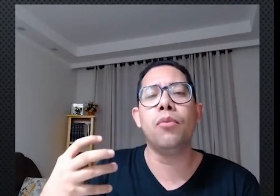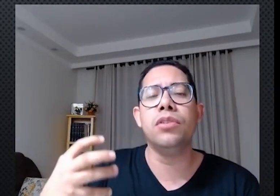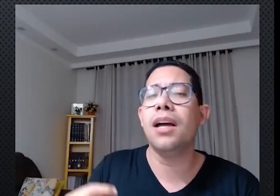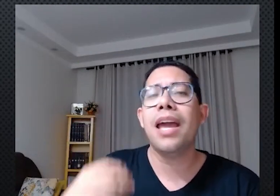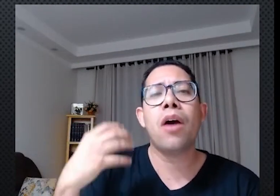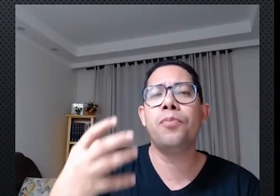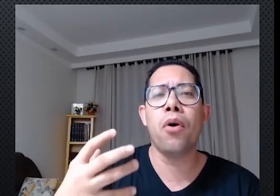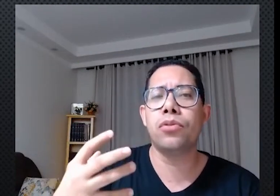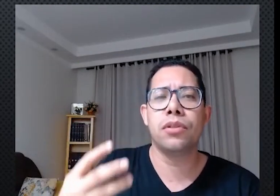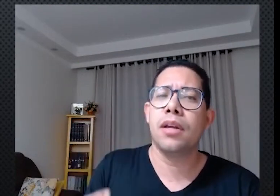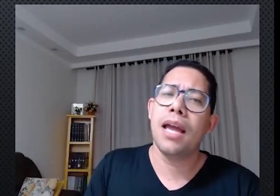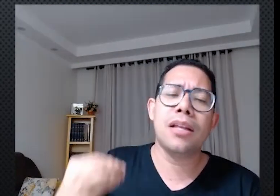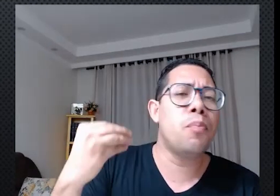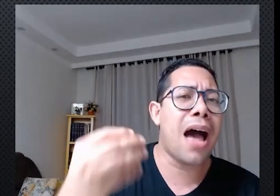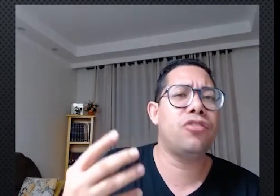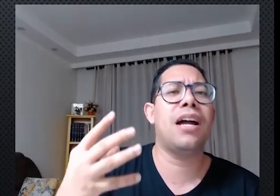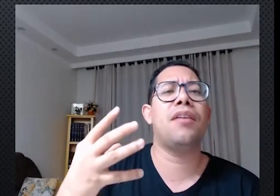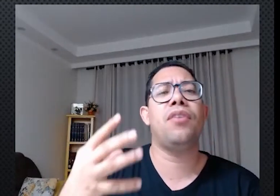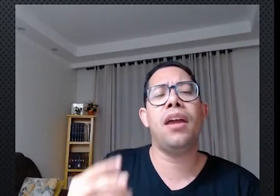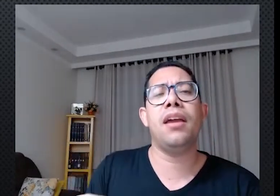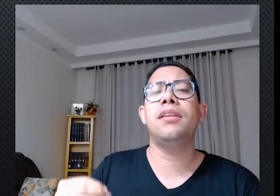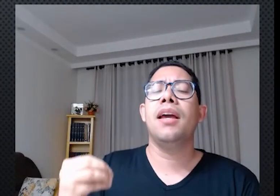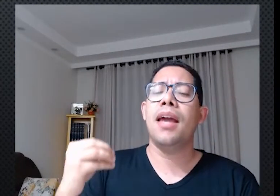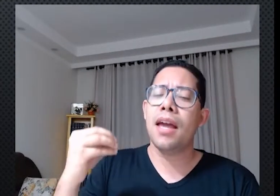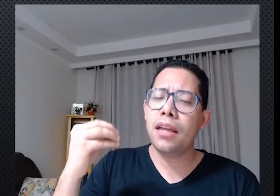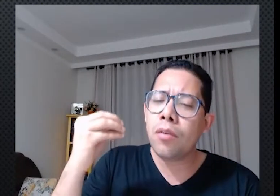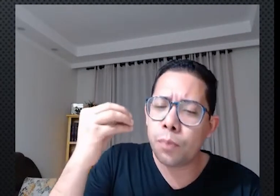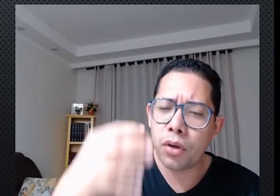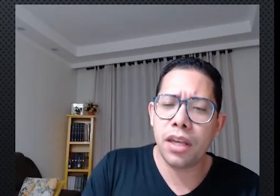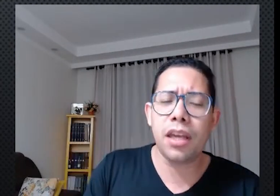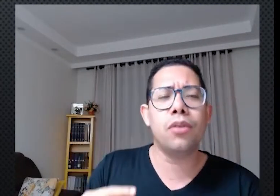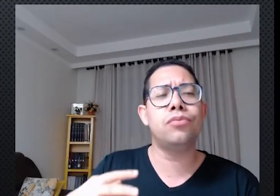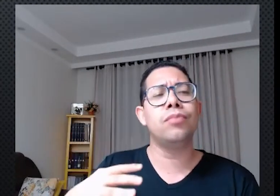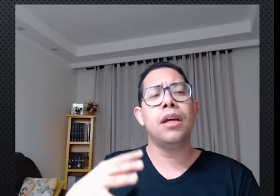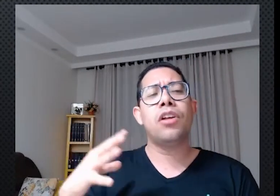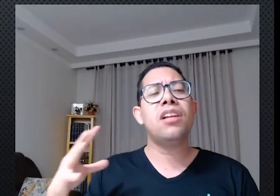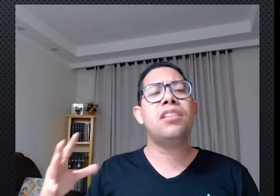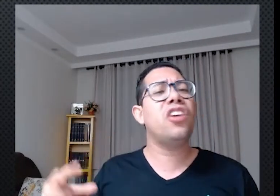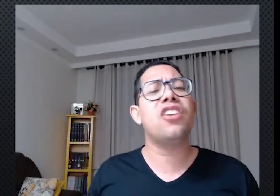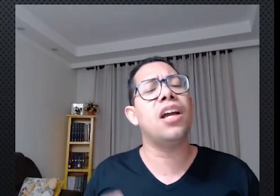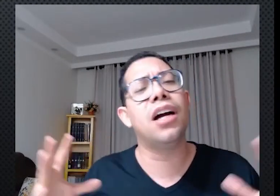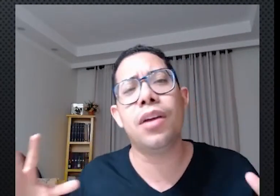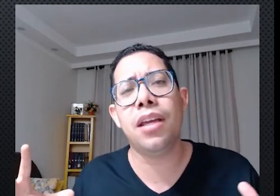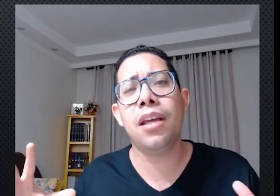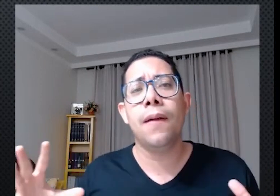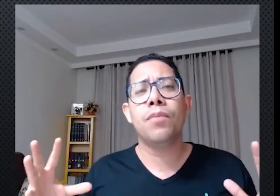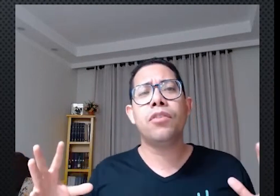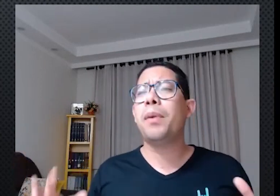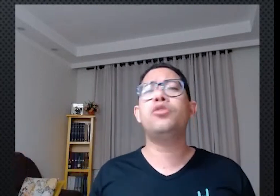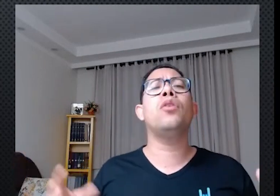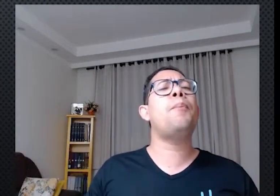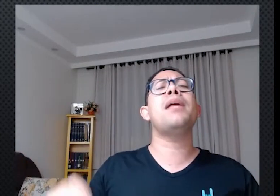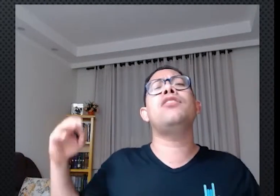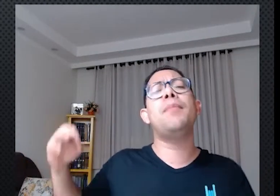como que você muda? É aos poucos. É dando um passo de cada vez, indo aos pouquinhos. Não adianta você chegar chegando aí e